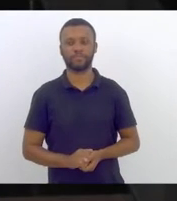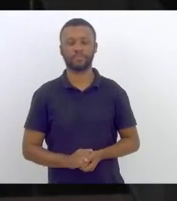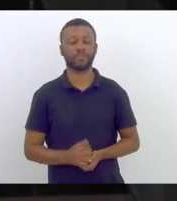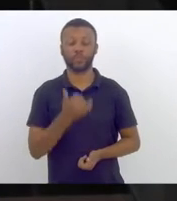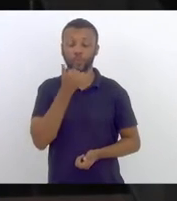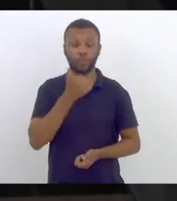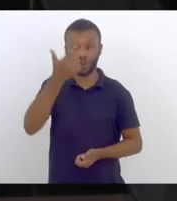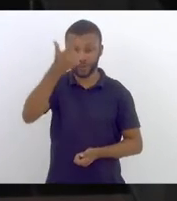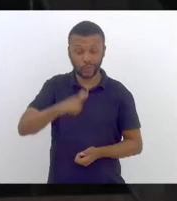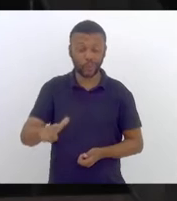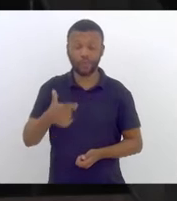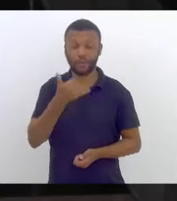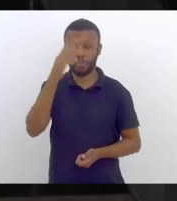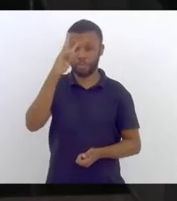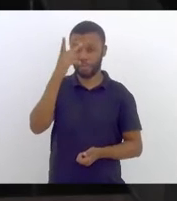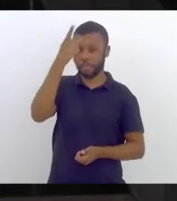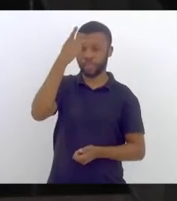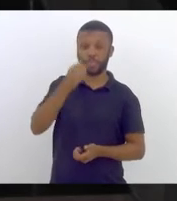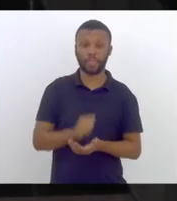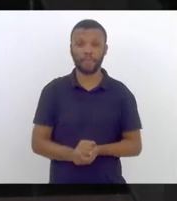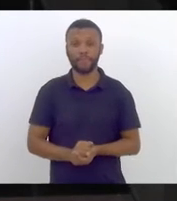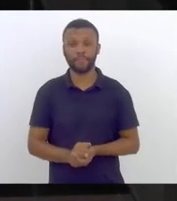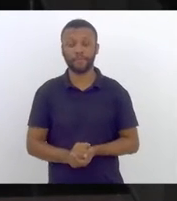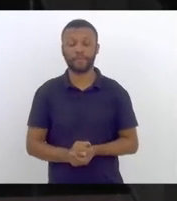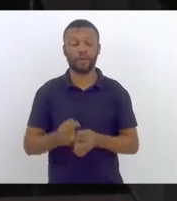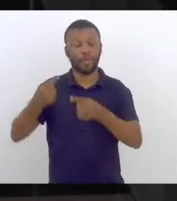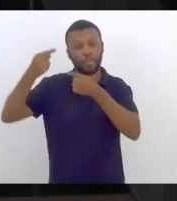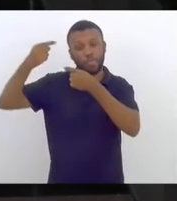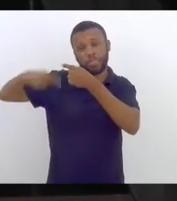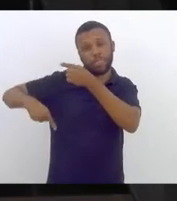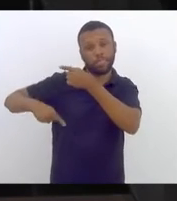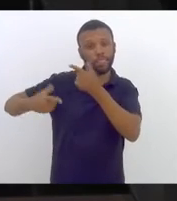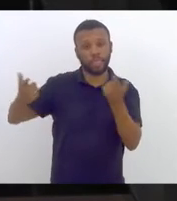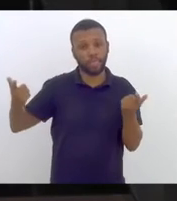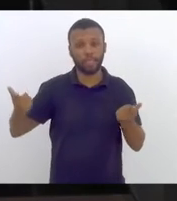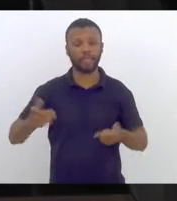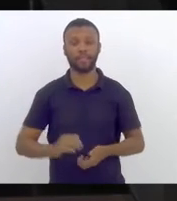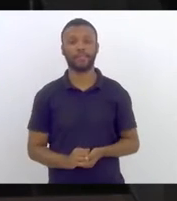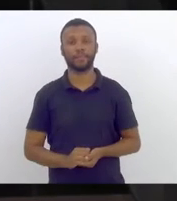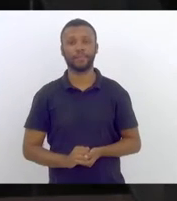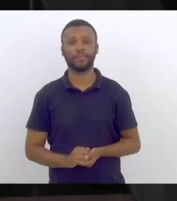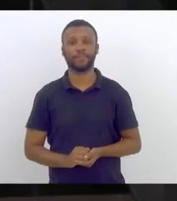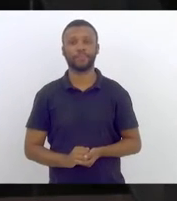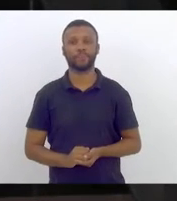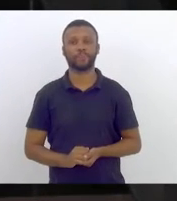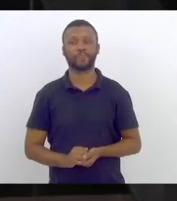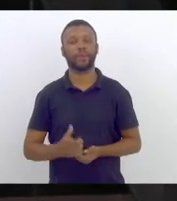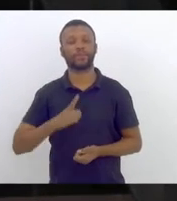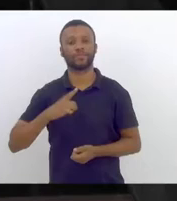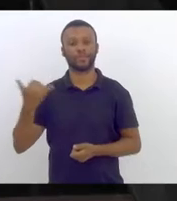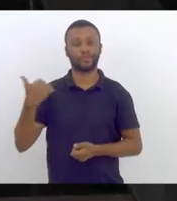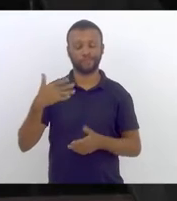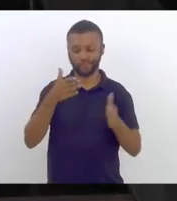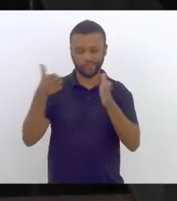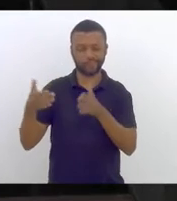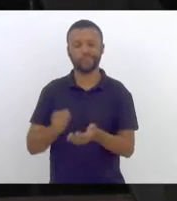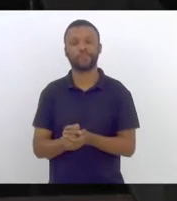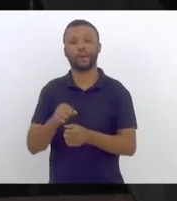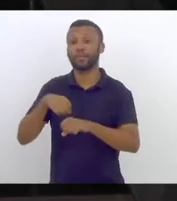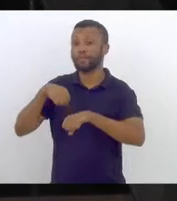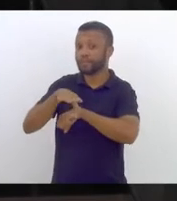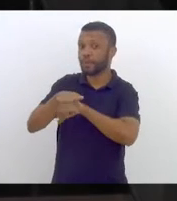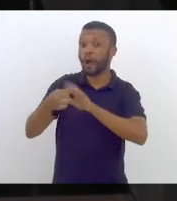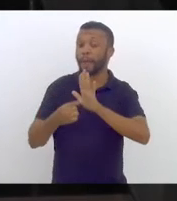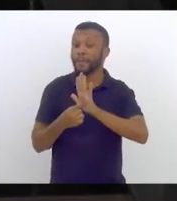Repetindo aqui que eu perdi a rotina, porque tive aqui uma comunicação. Comunicado, apresentação